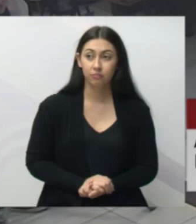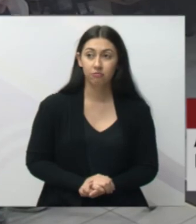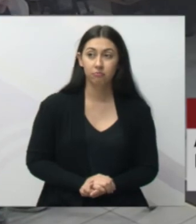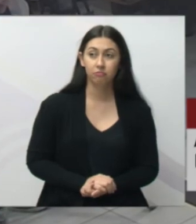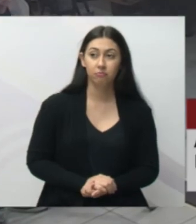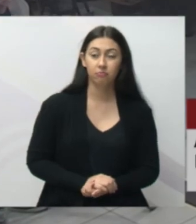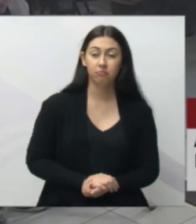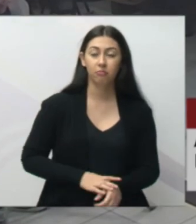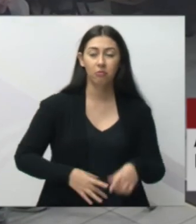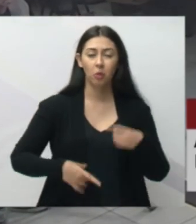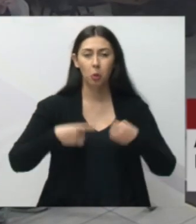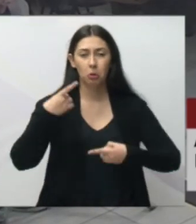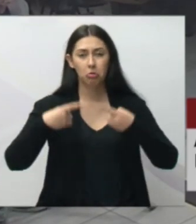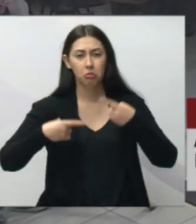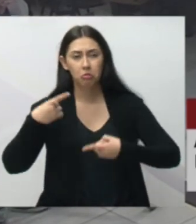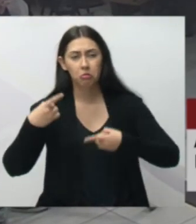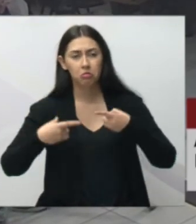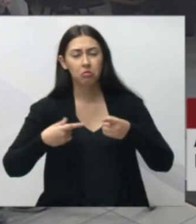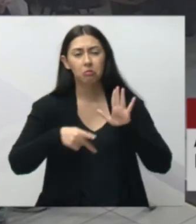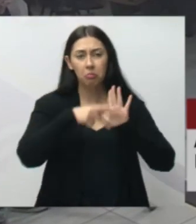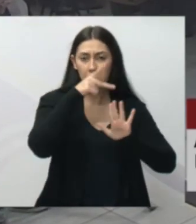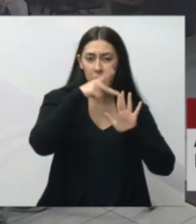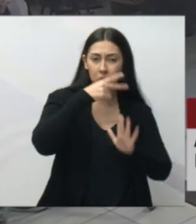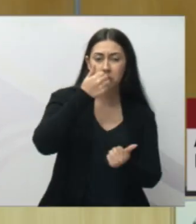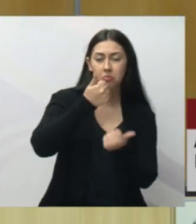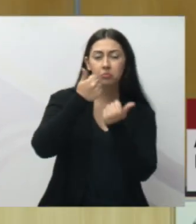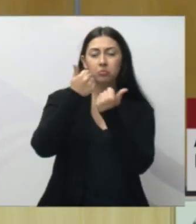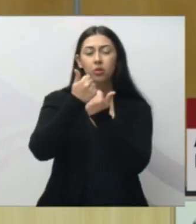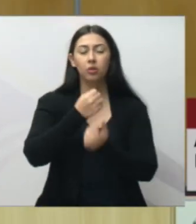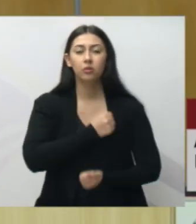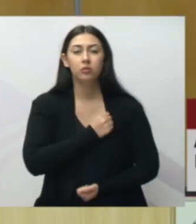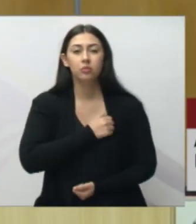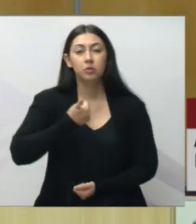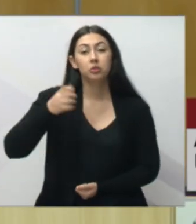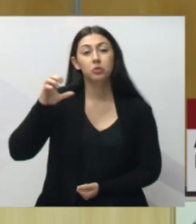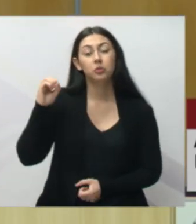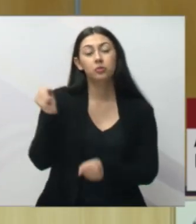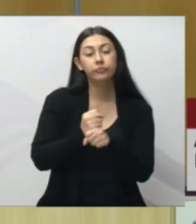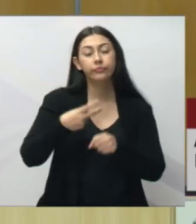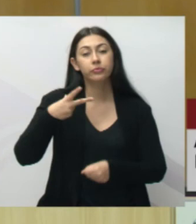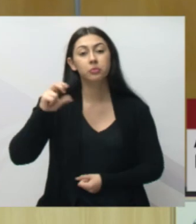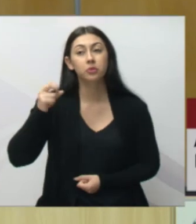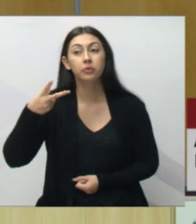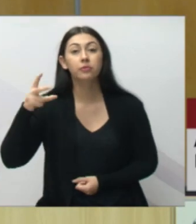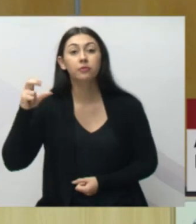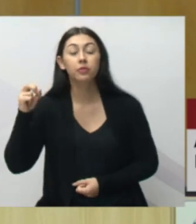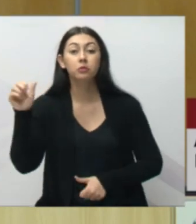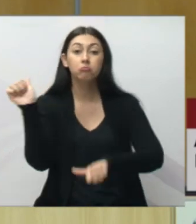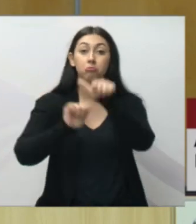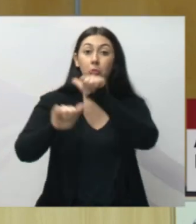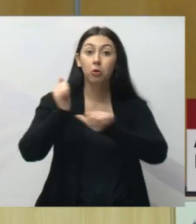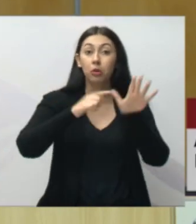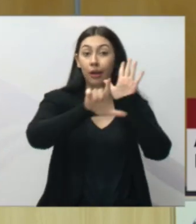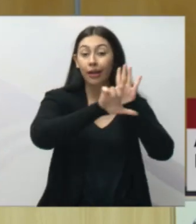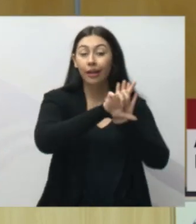Discussão única do substitutivo ao projeto de lei do Legislativo número 18/2020, altera a lei